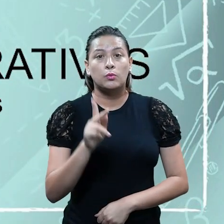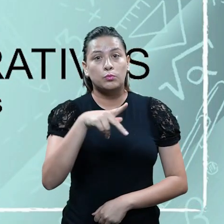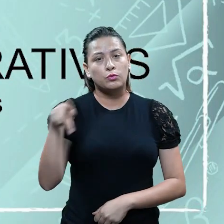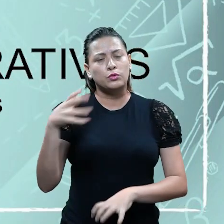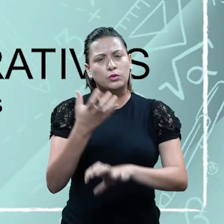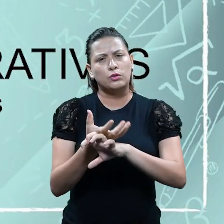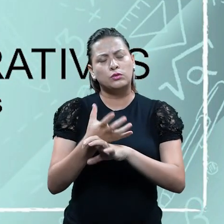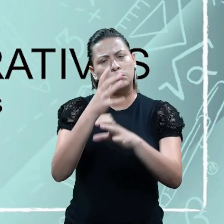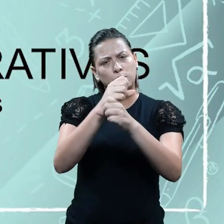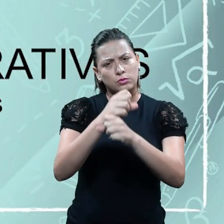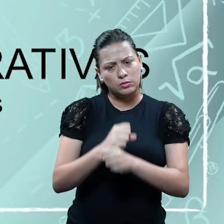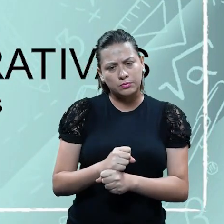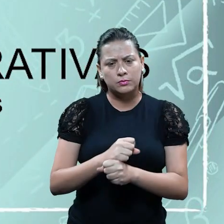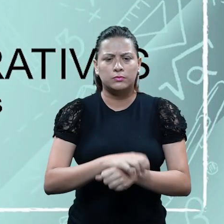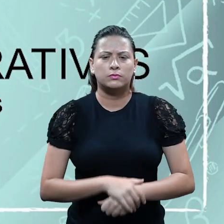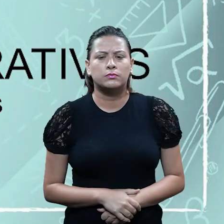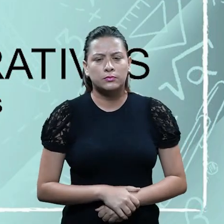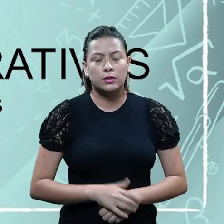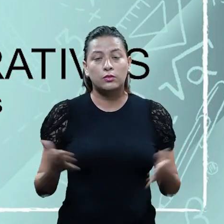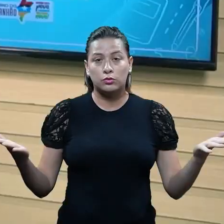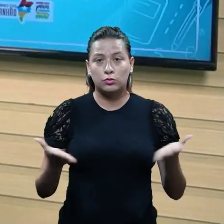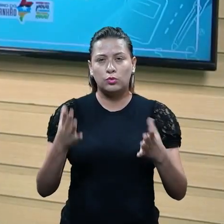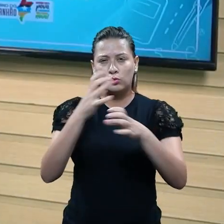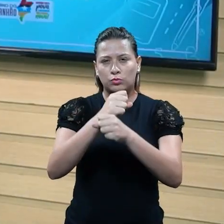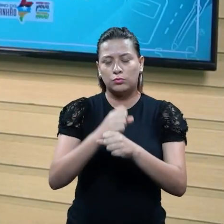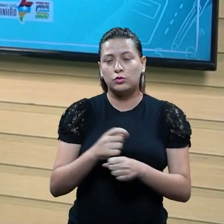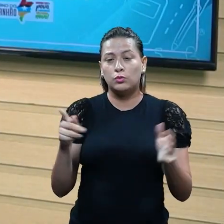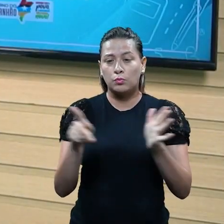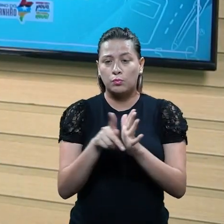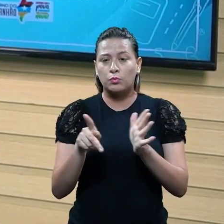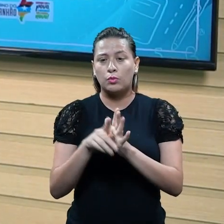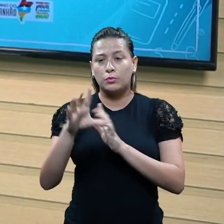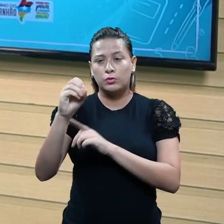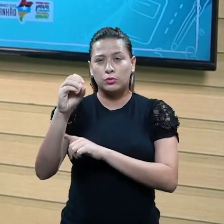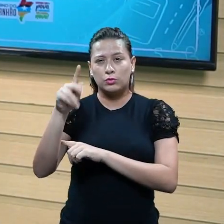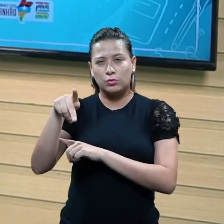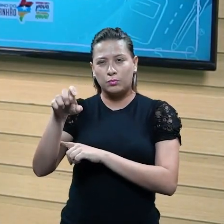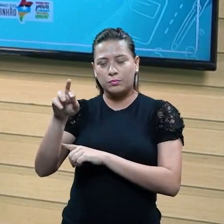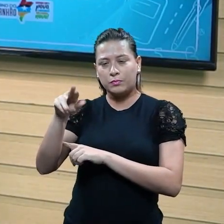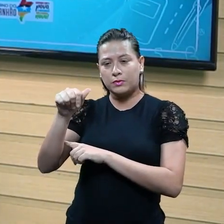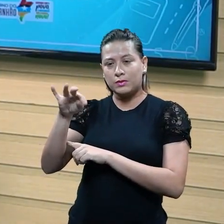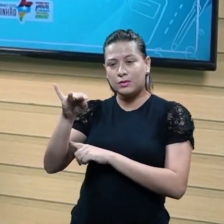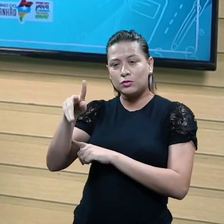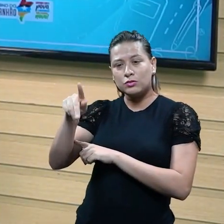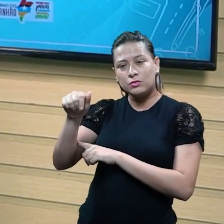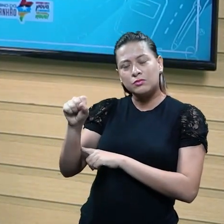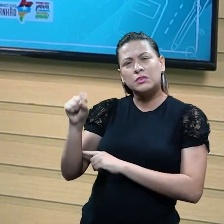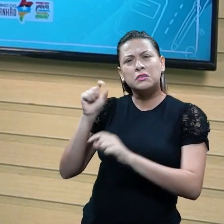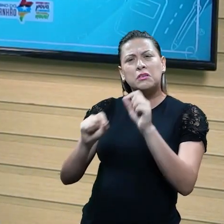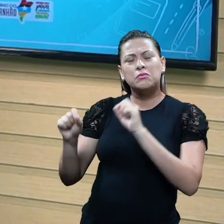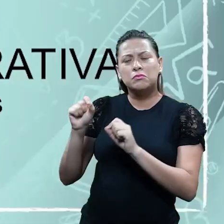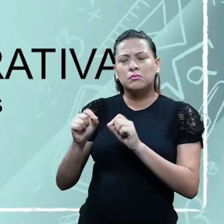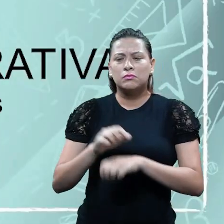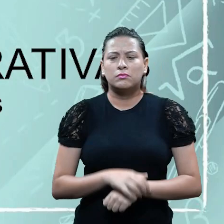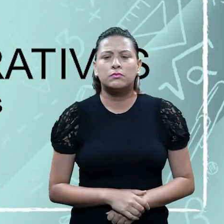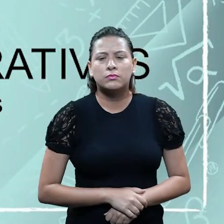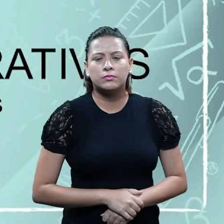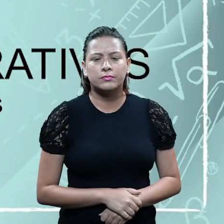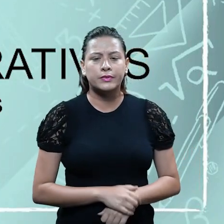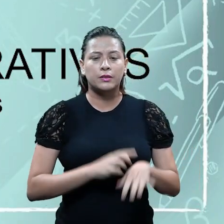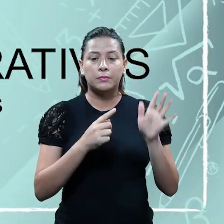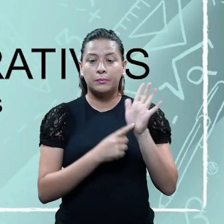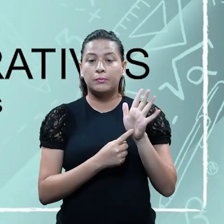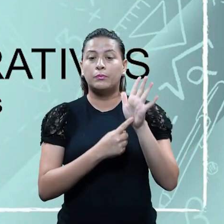sobre contabilidade de cooperativas, falando absolutamente sobre uma demonstração que